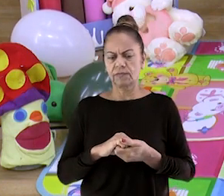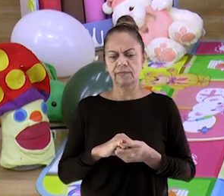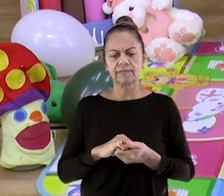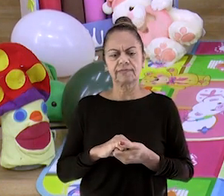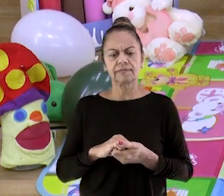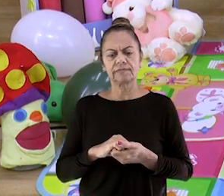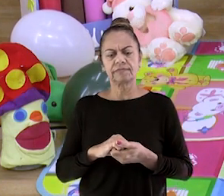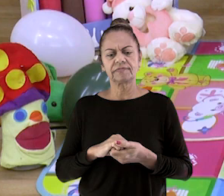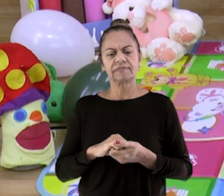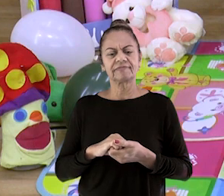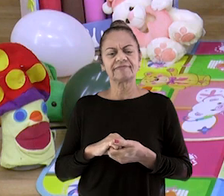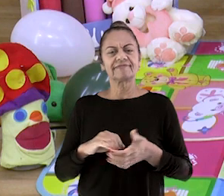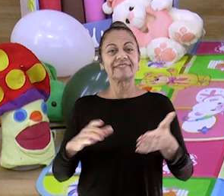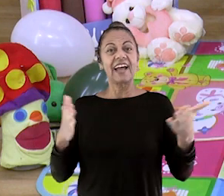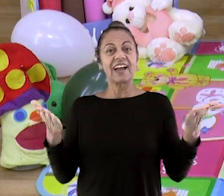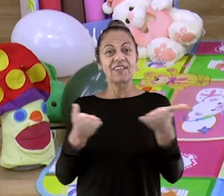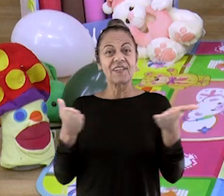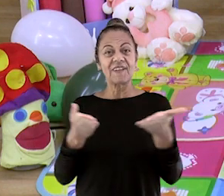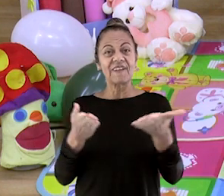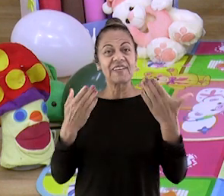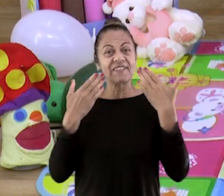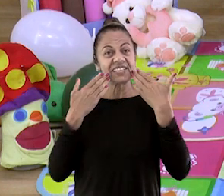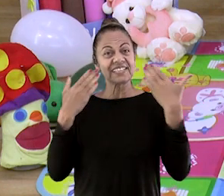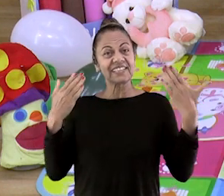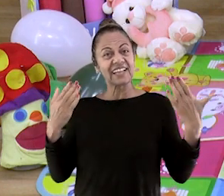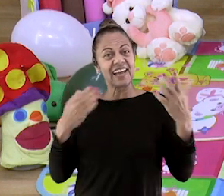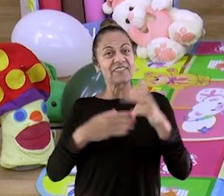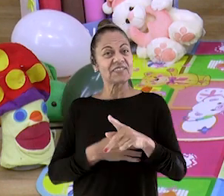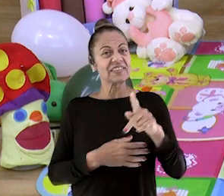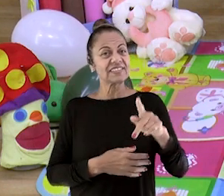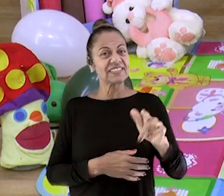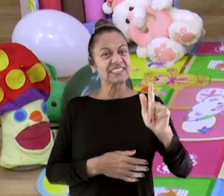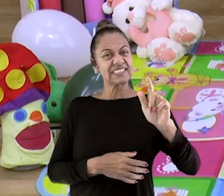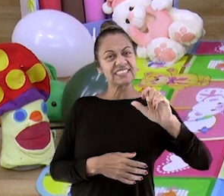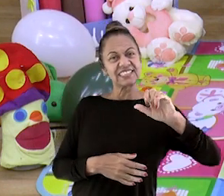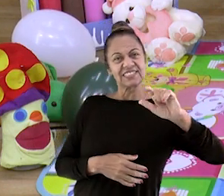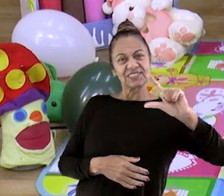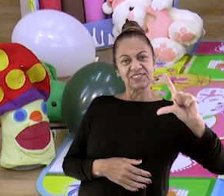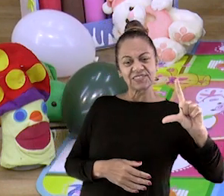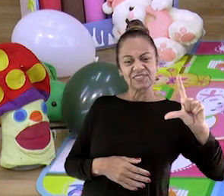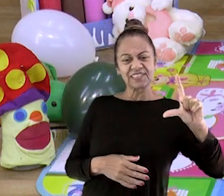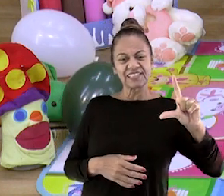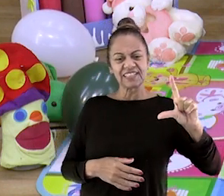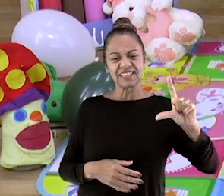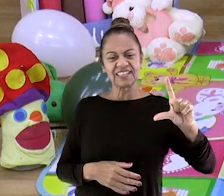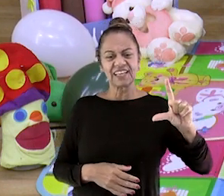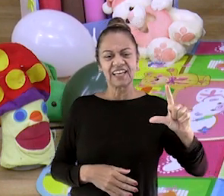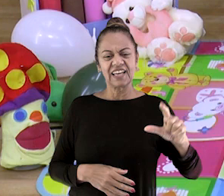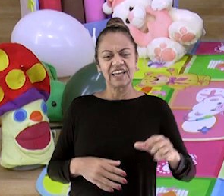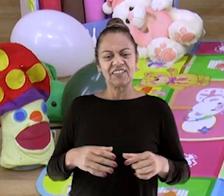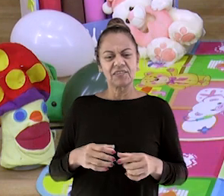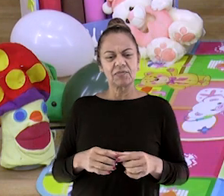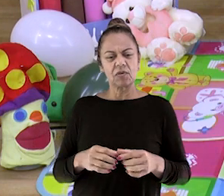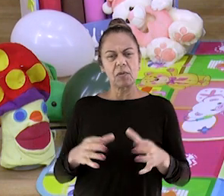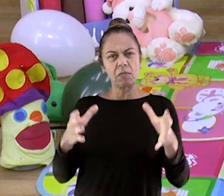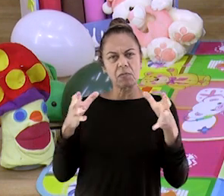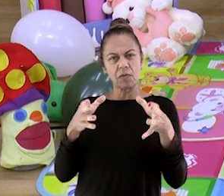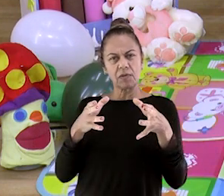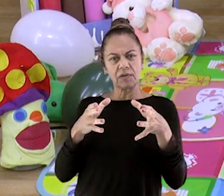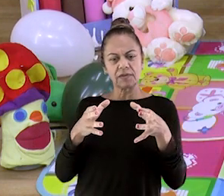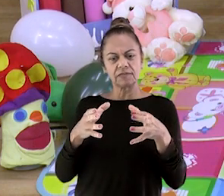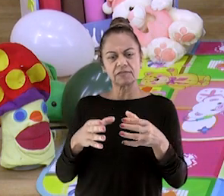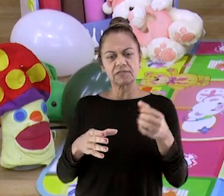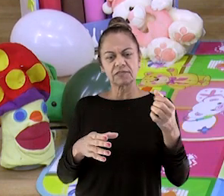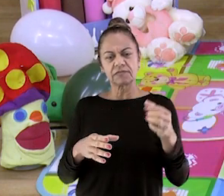lá com vocês a professora giusele